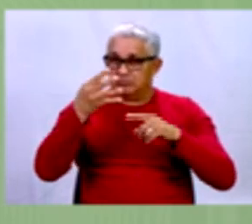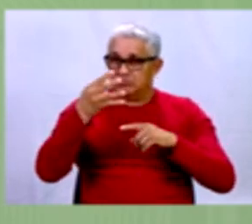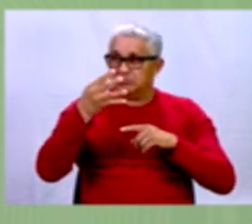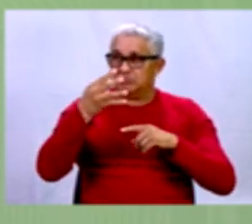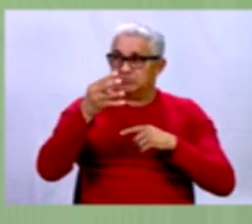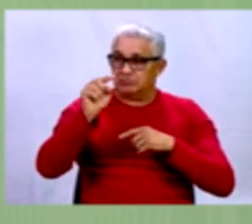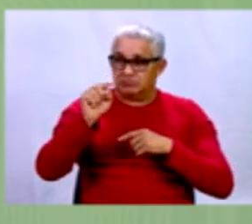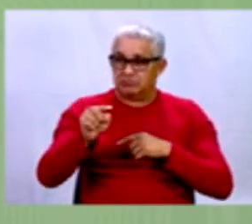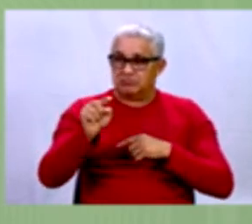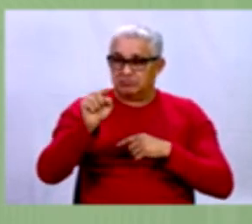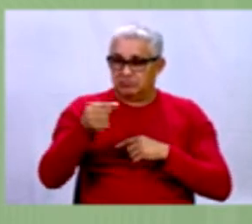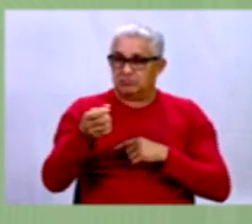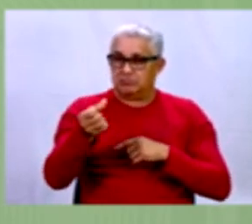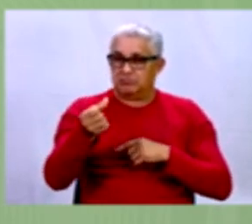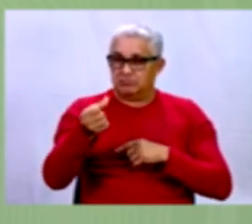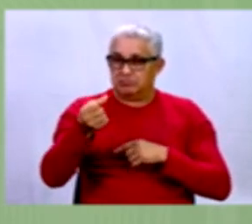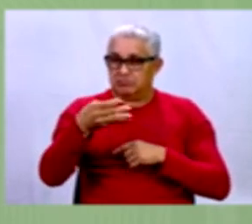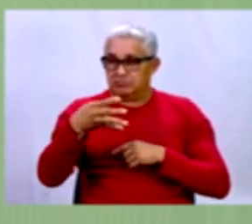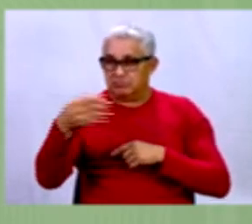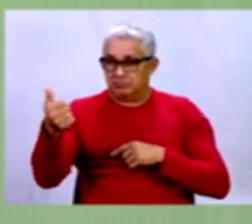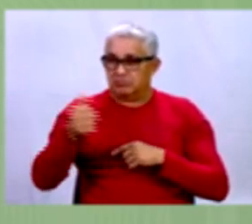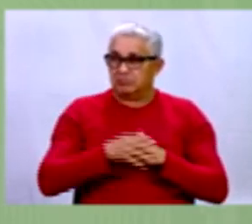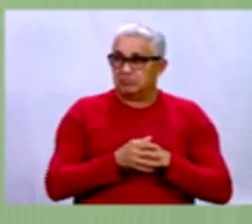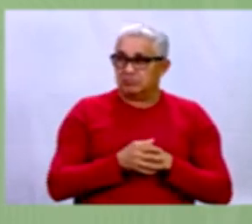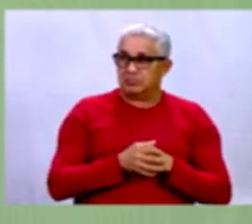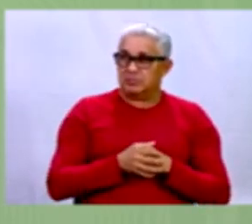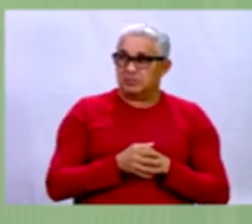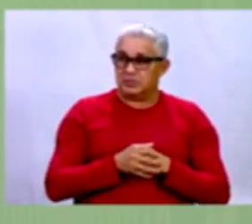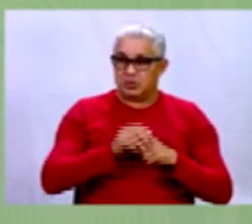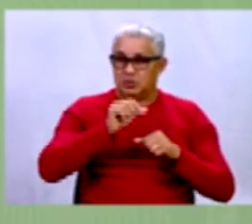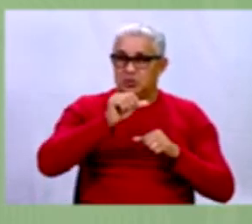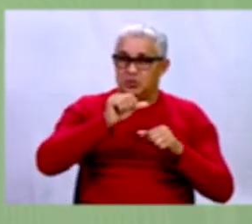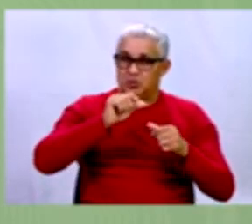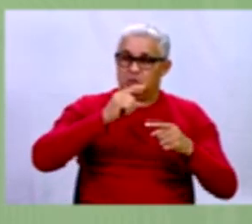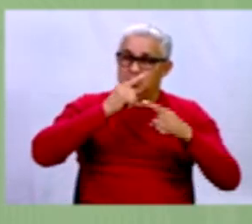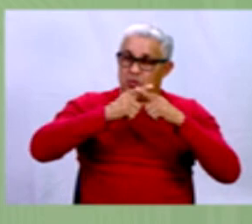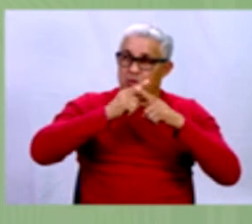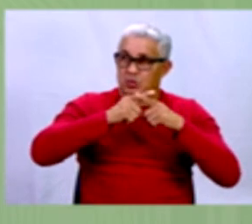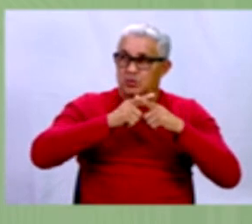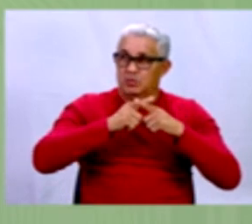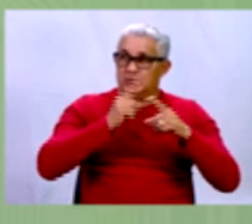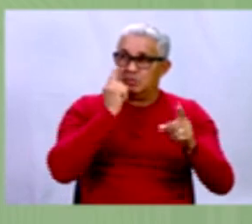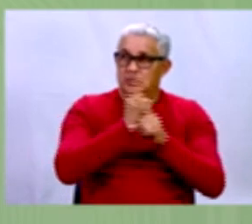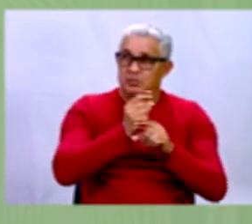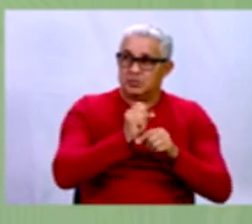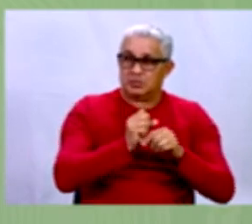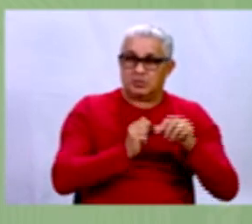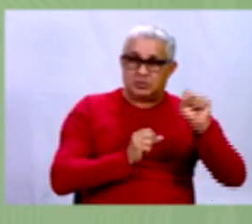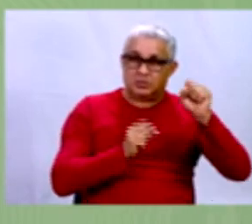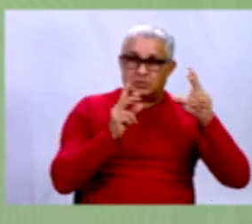SNI, que é 4,641. Quando a gente faz essa multiplicação, a gente encontra